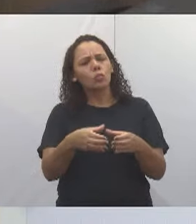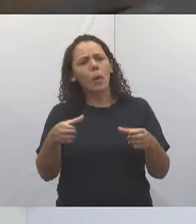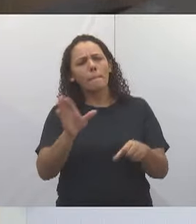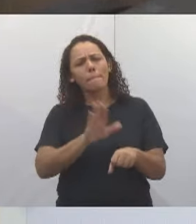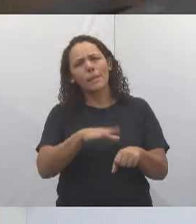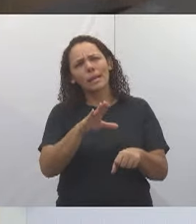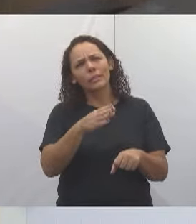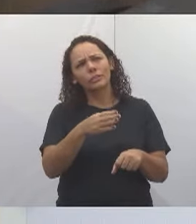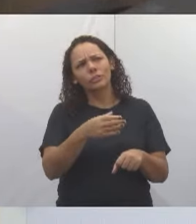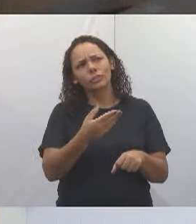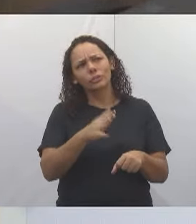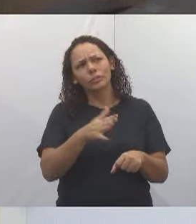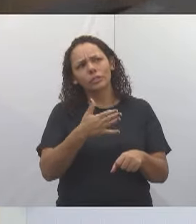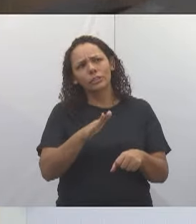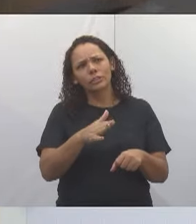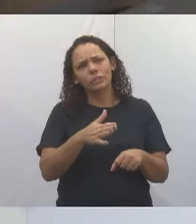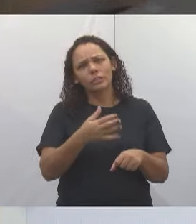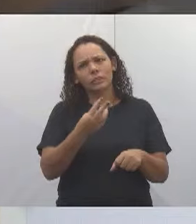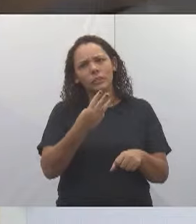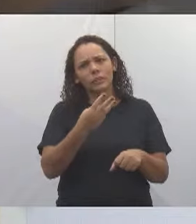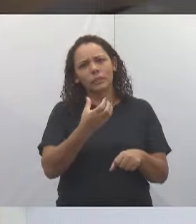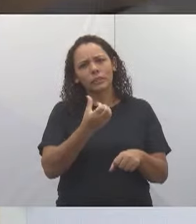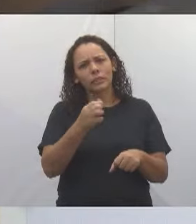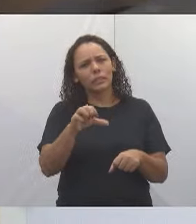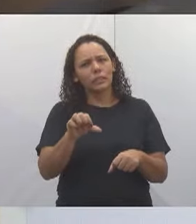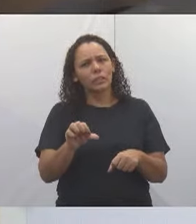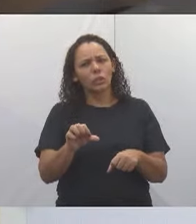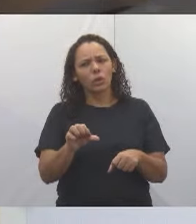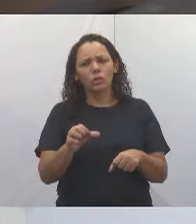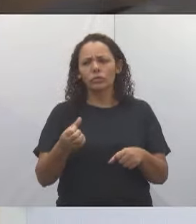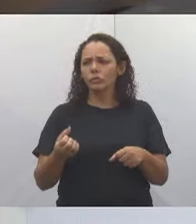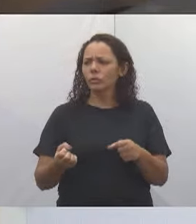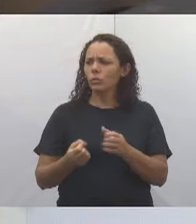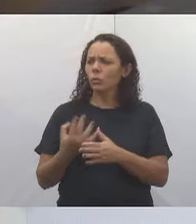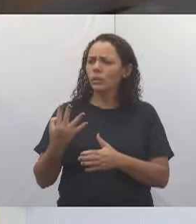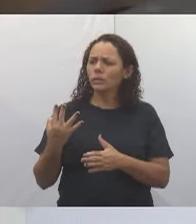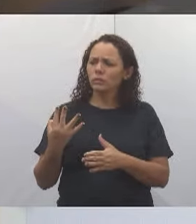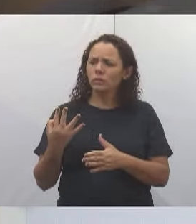que são 300, eu não sei se 9 ou 369. Quanto? Oi?